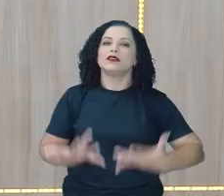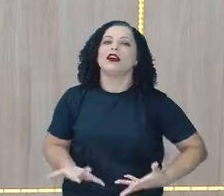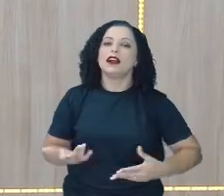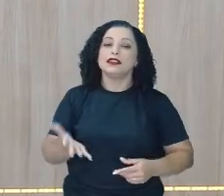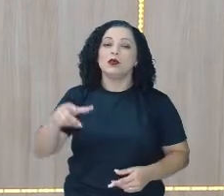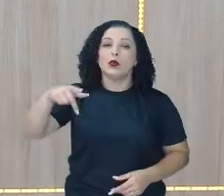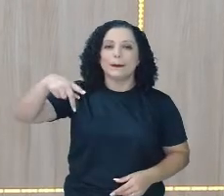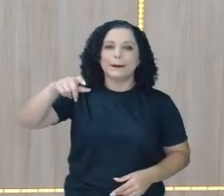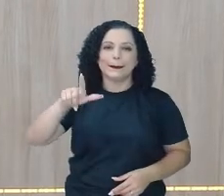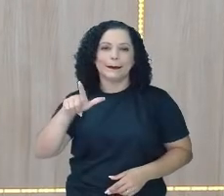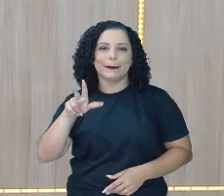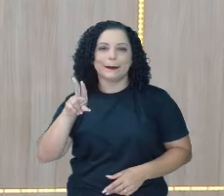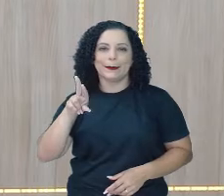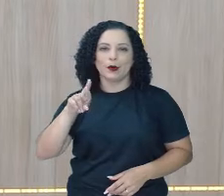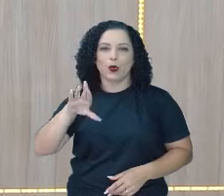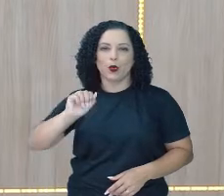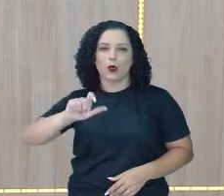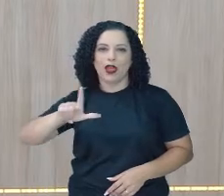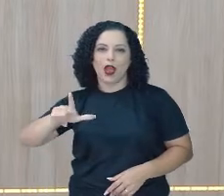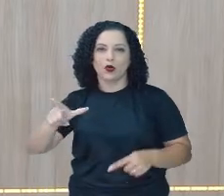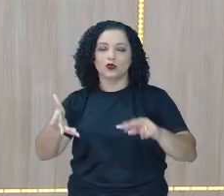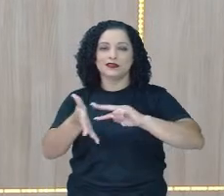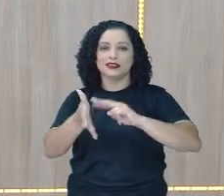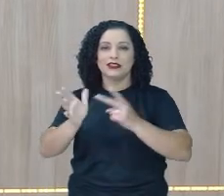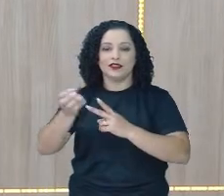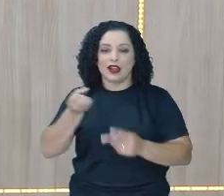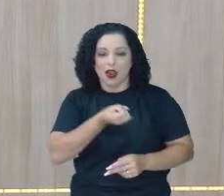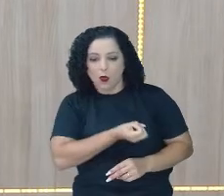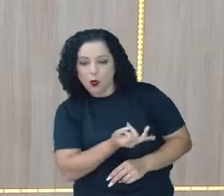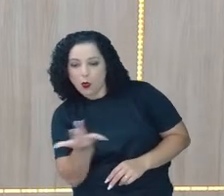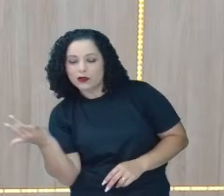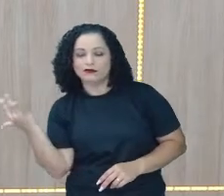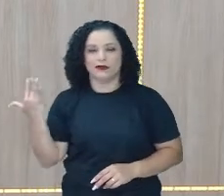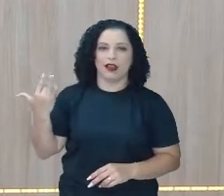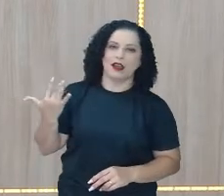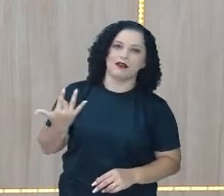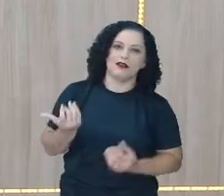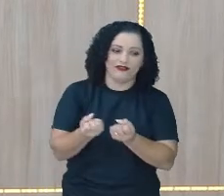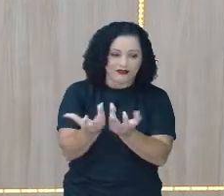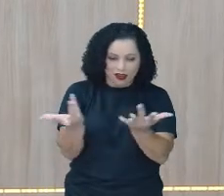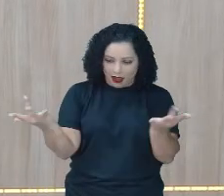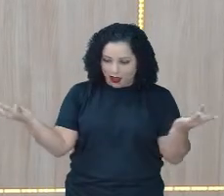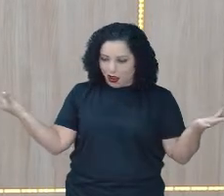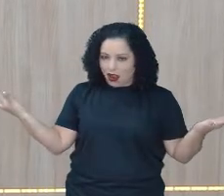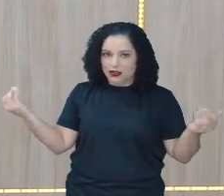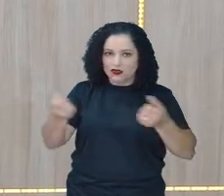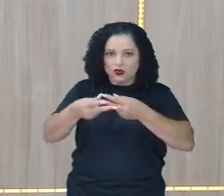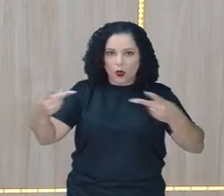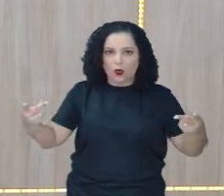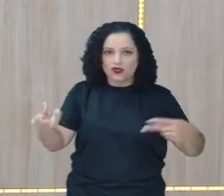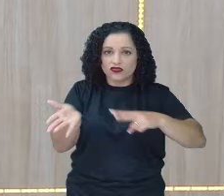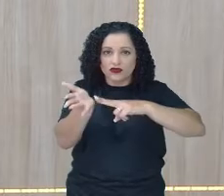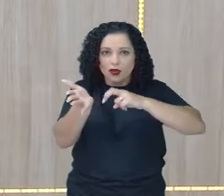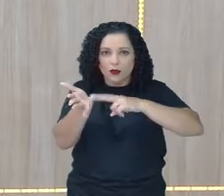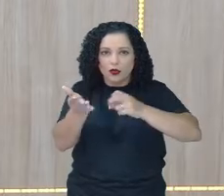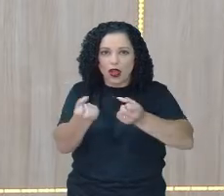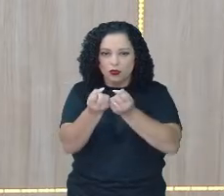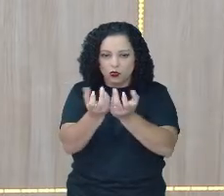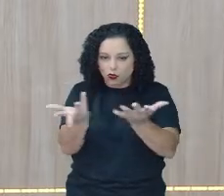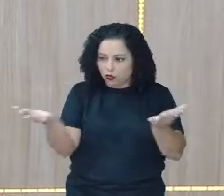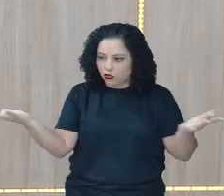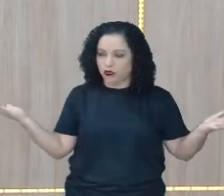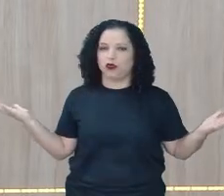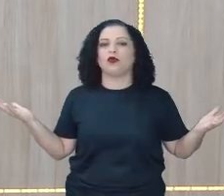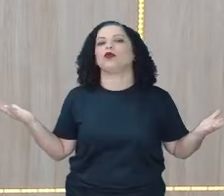dando quantidade. E no meio, é óbvio que a gente quer a qualidade também, mas no meio de vocabulário, é importante se abraçar mais